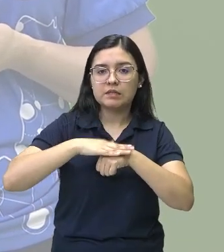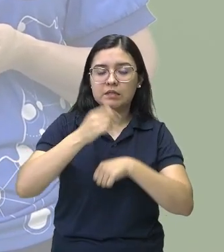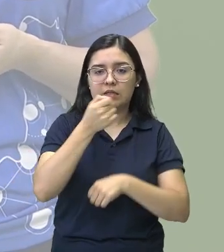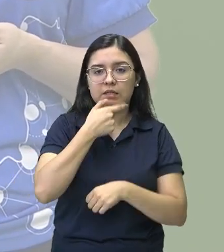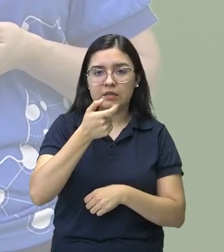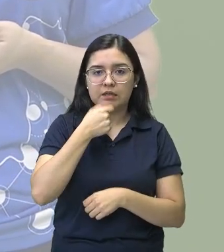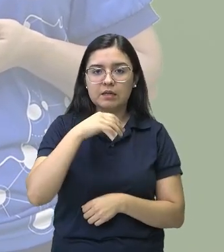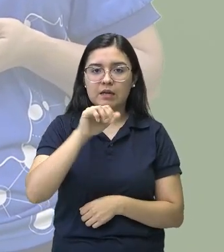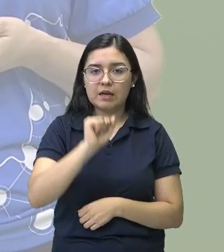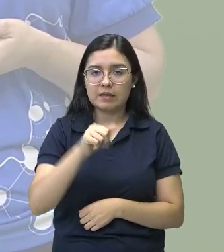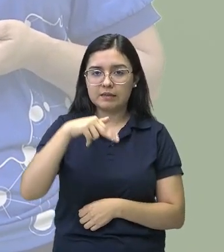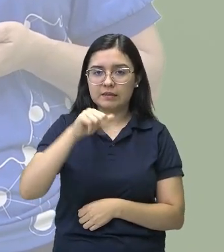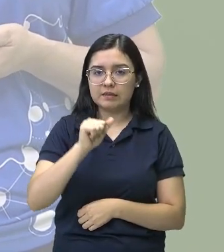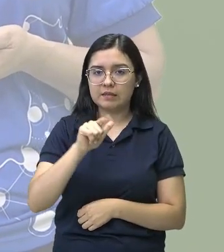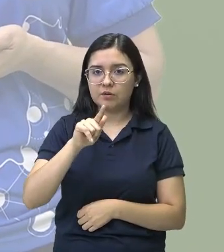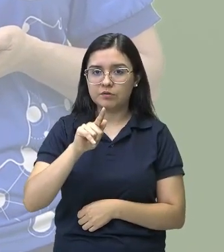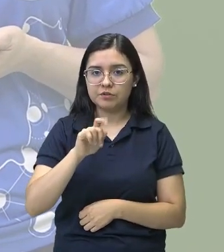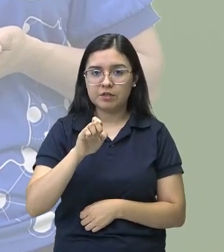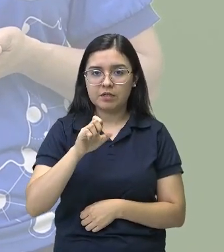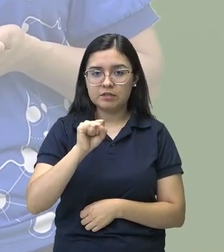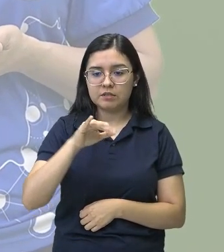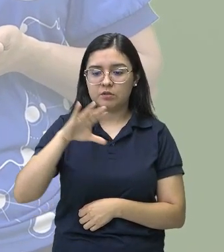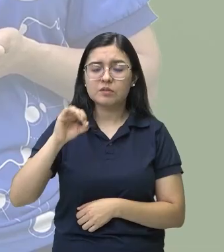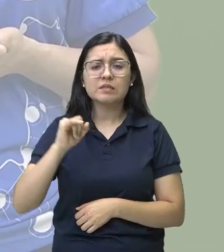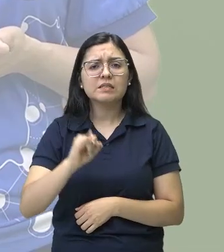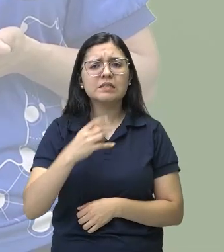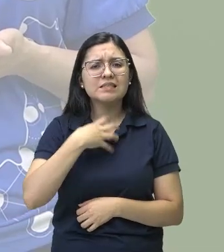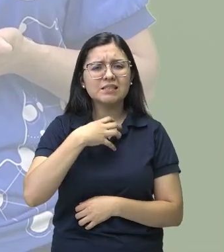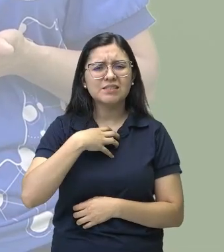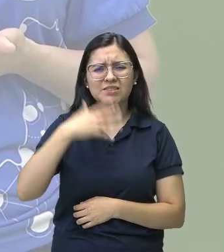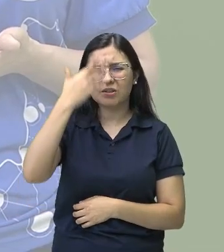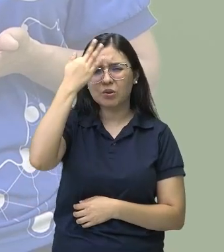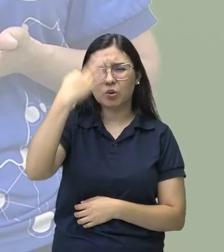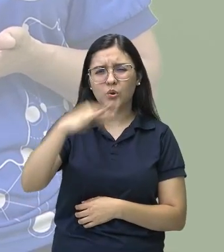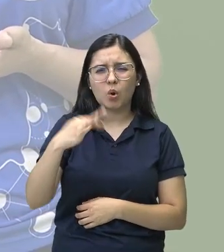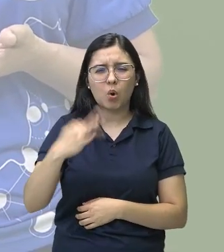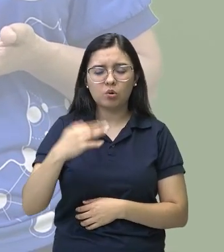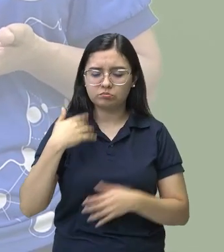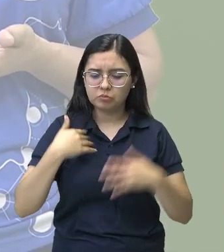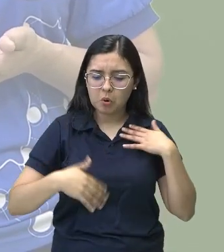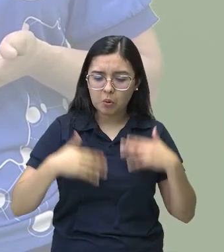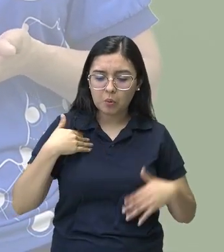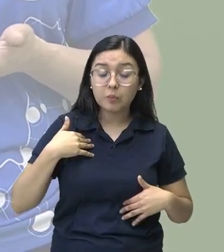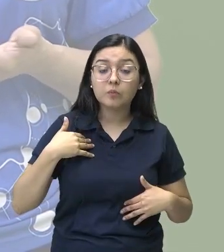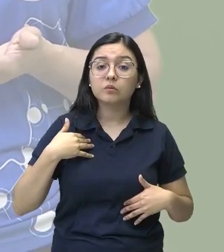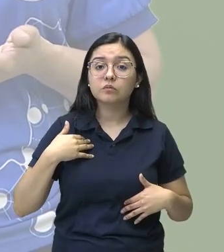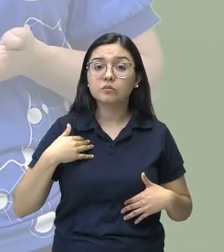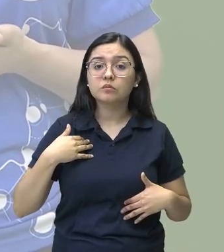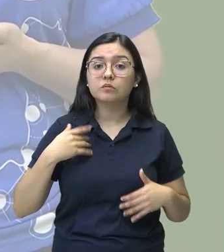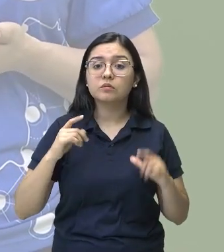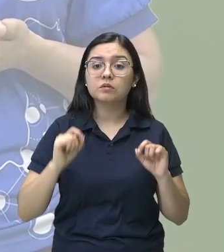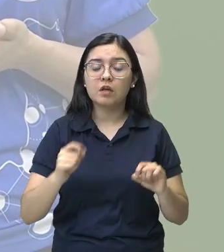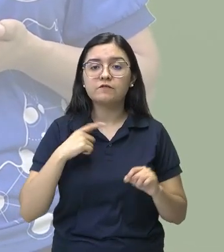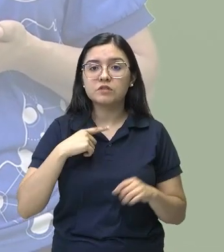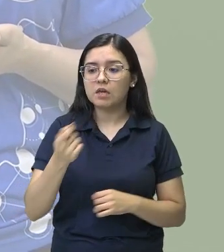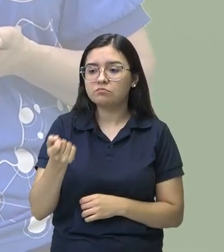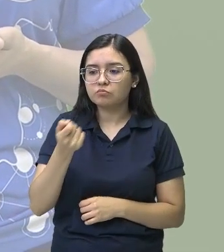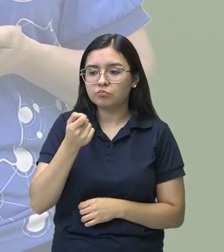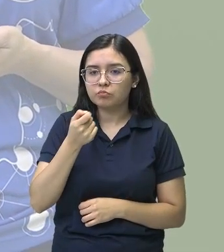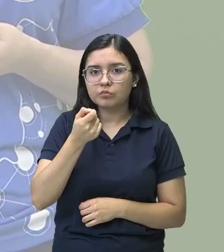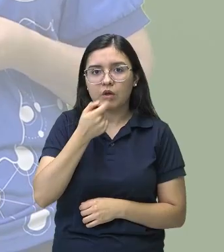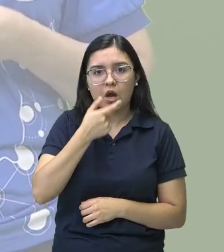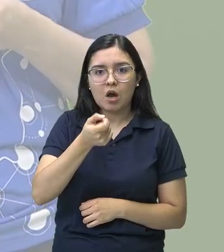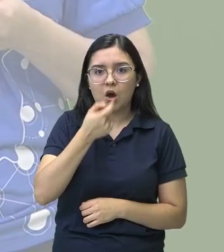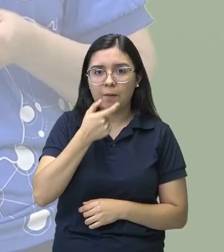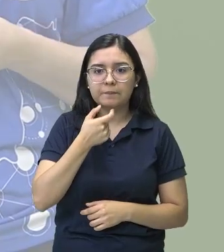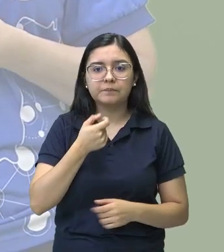analgésicos, né, se você está sentindo dor em alguma parte do seu corpo, e aí naquela pressa toma um analgésico e